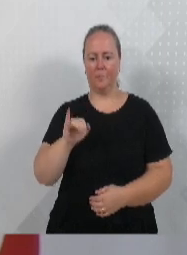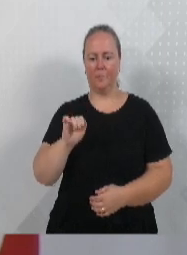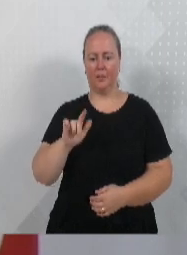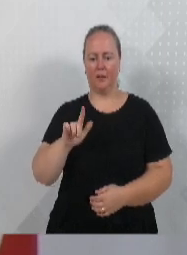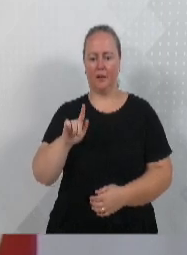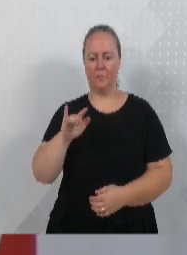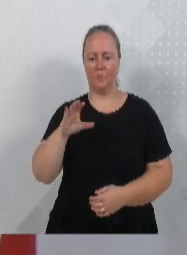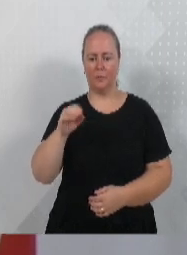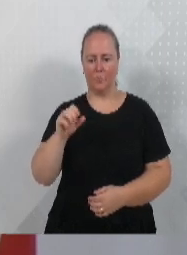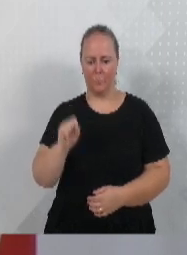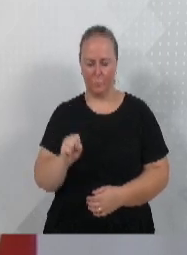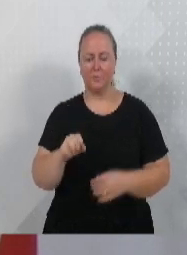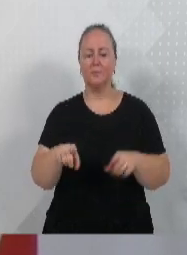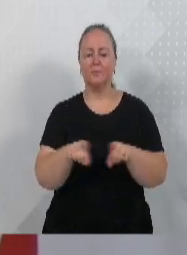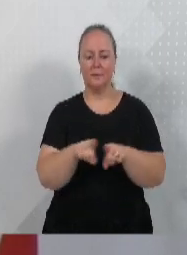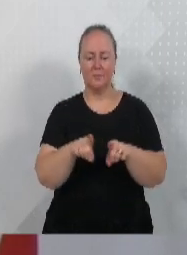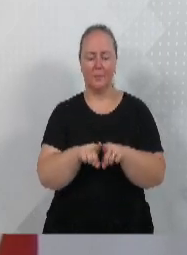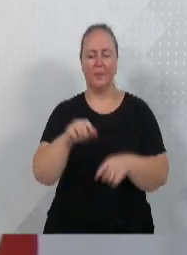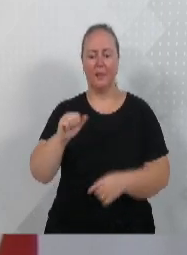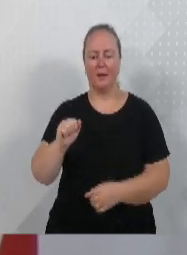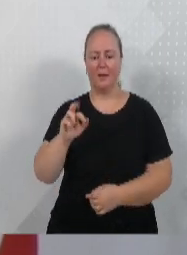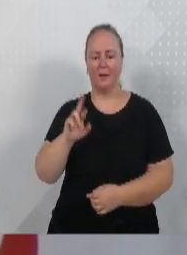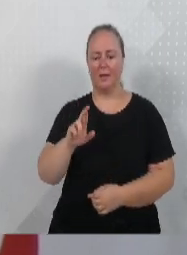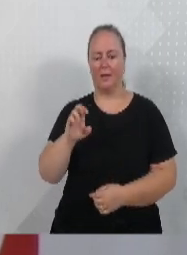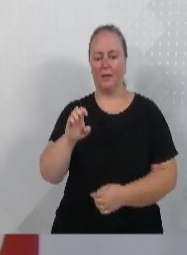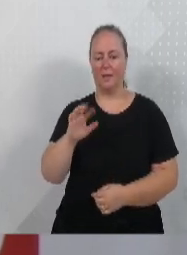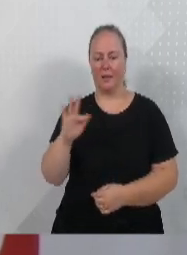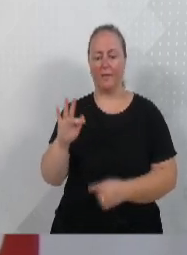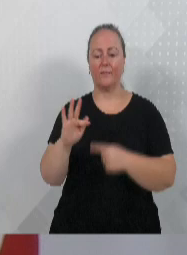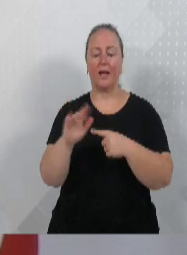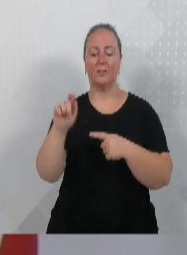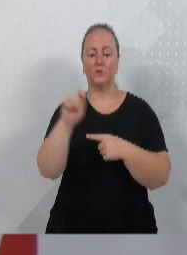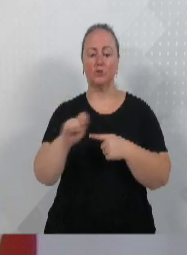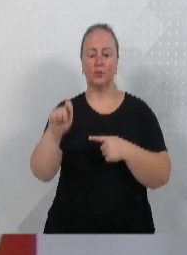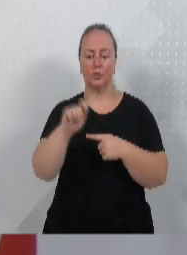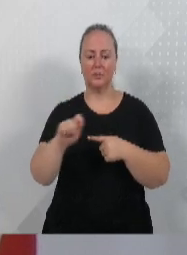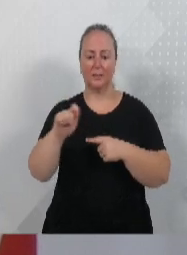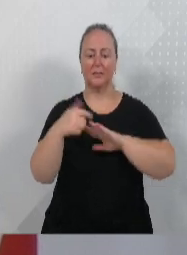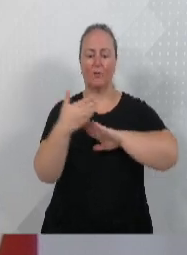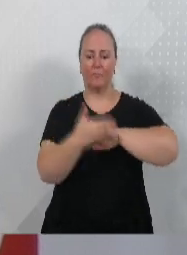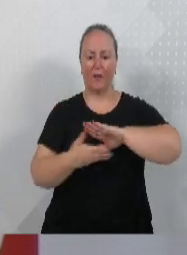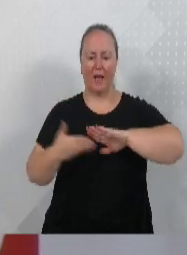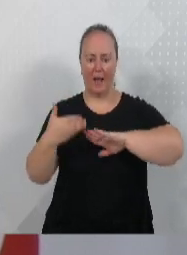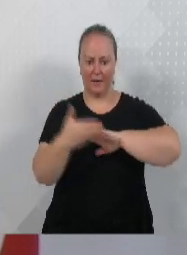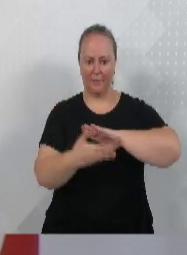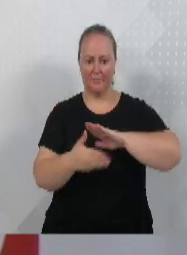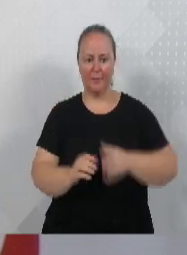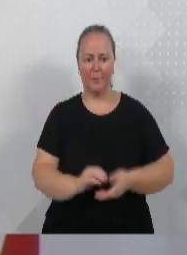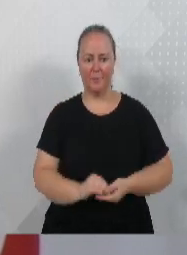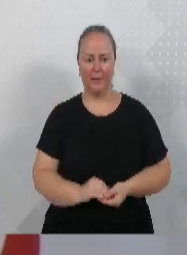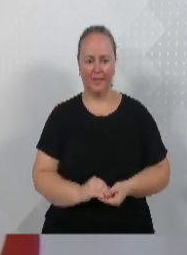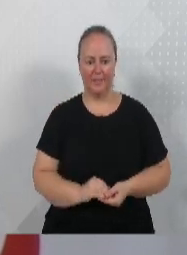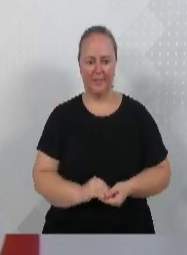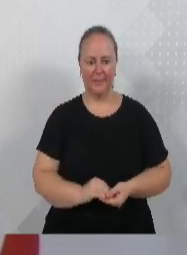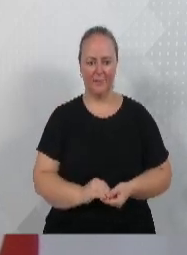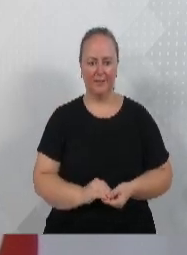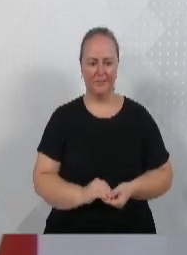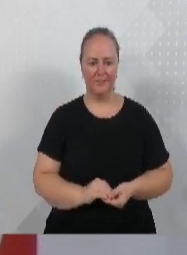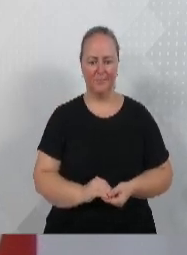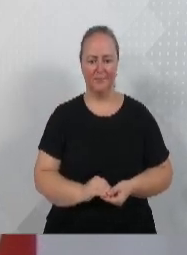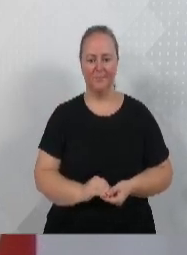representantes da AREF, que é a Associação dos Fibromiálgicos do Vale. Aqui temos também registros, né, Ari, que